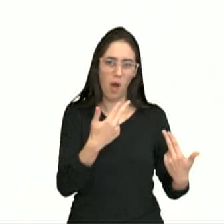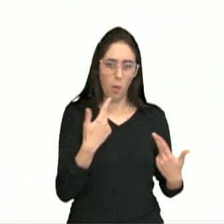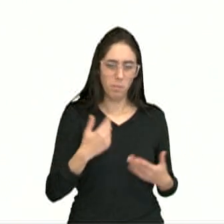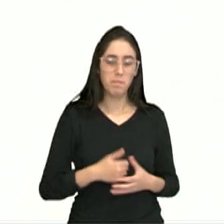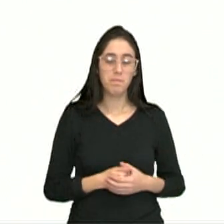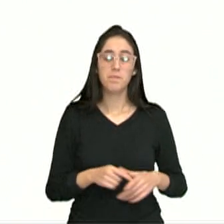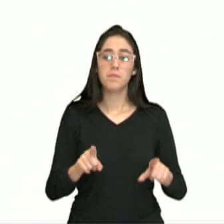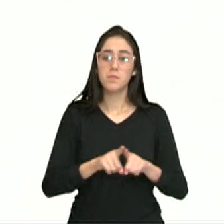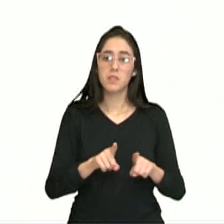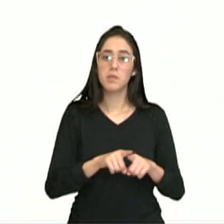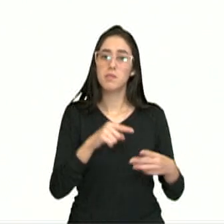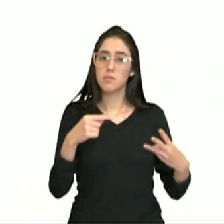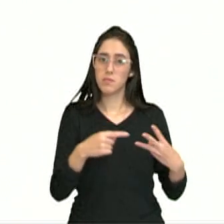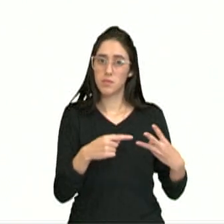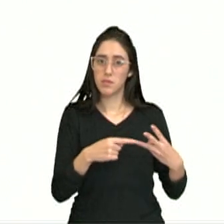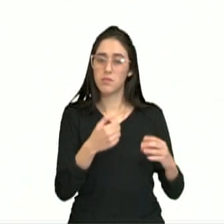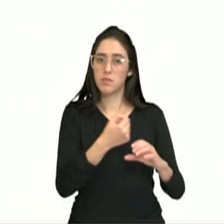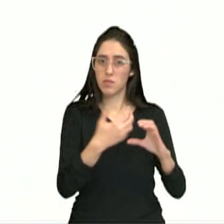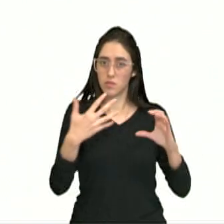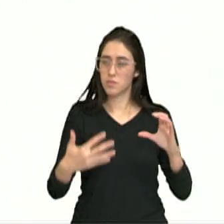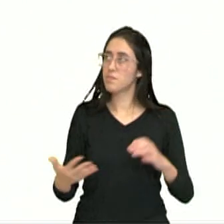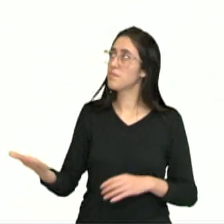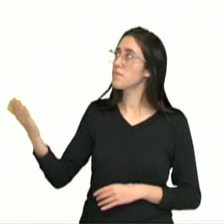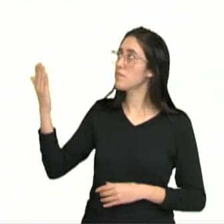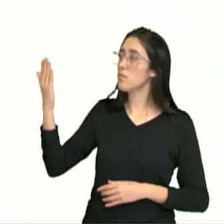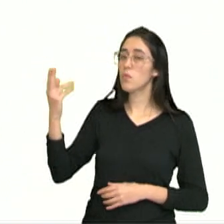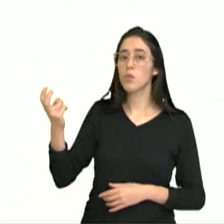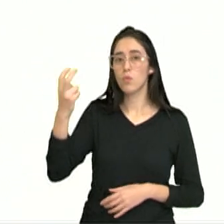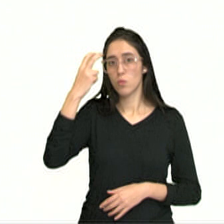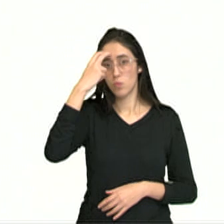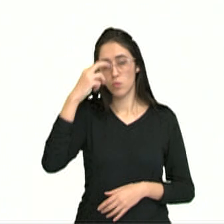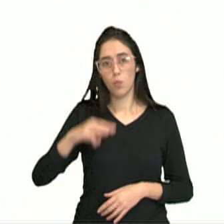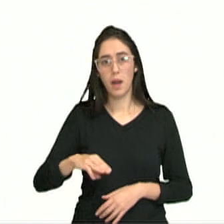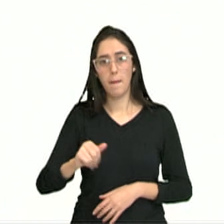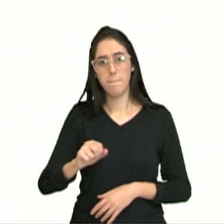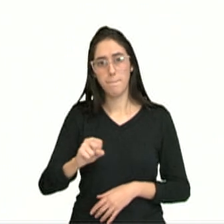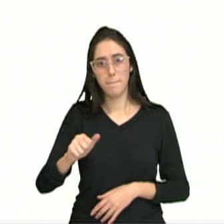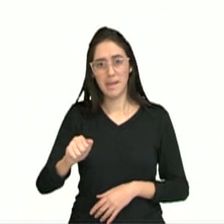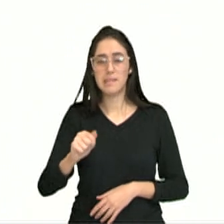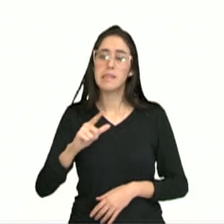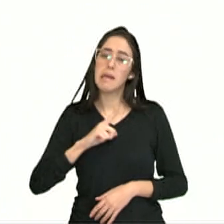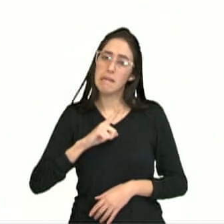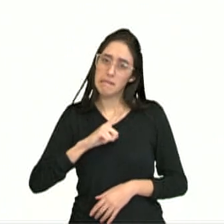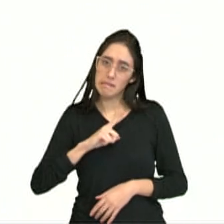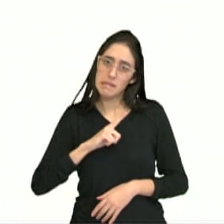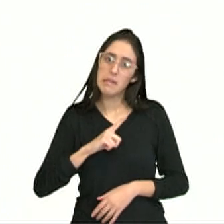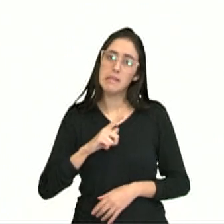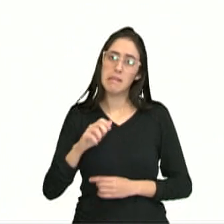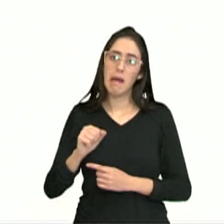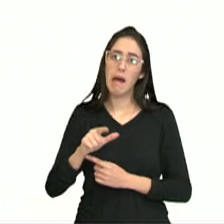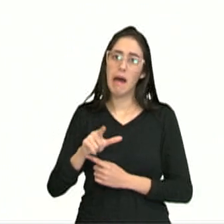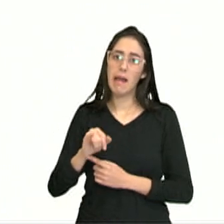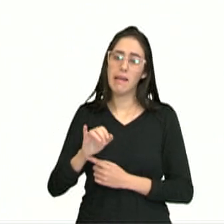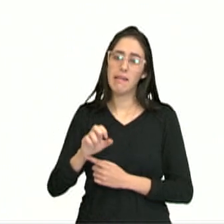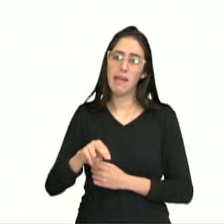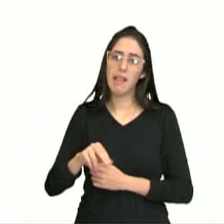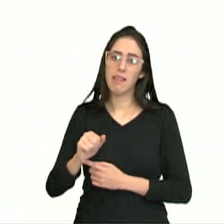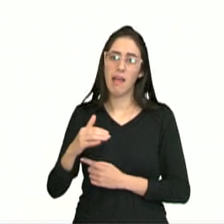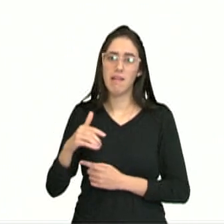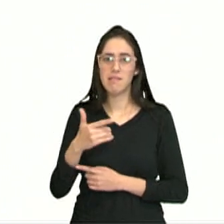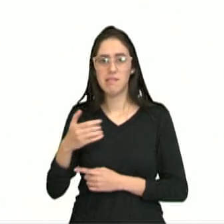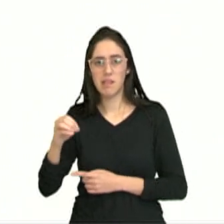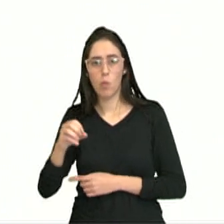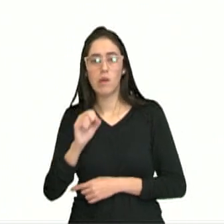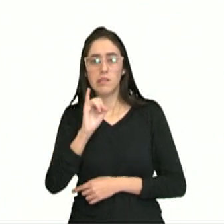em terceira característica, é que a cultura de massa ela gera uma certa alienação. Então, se eu assisto o